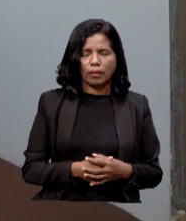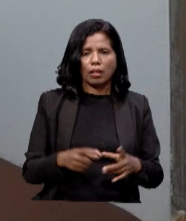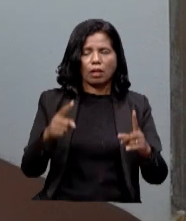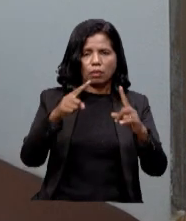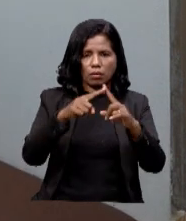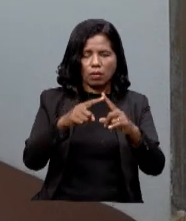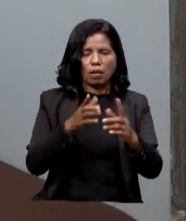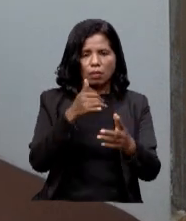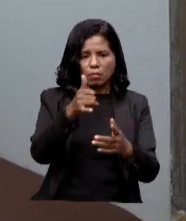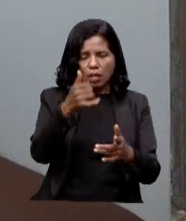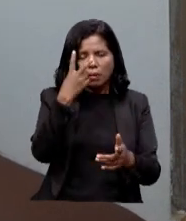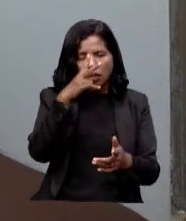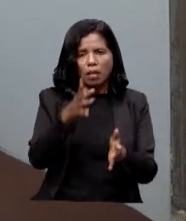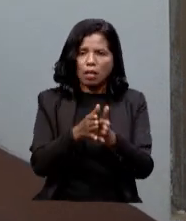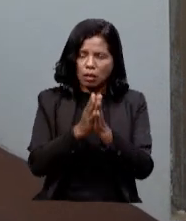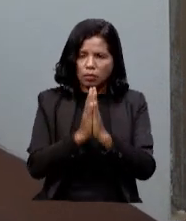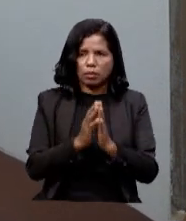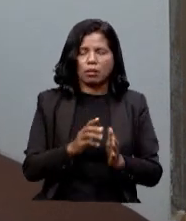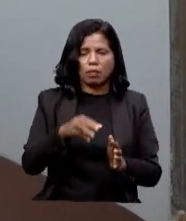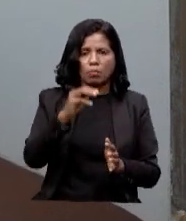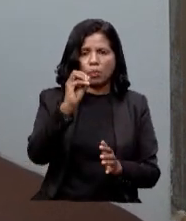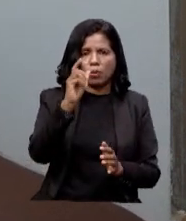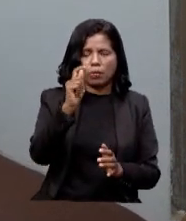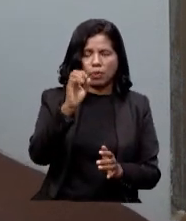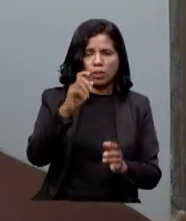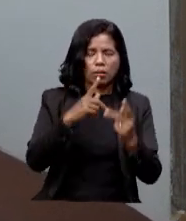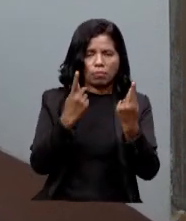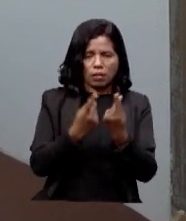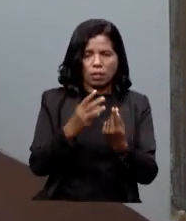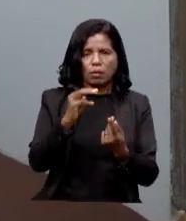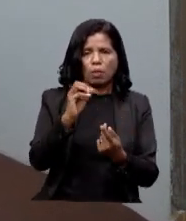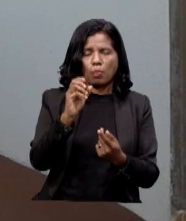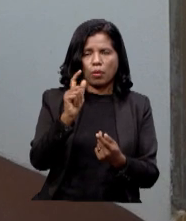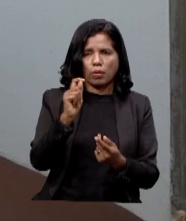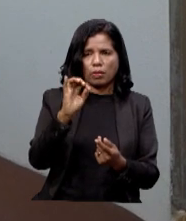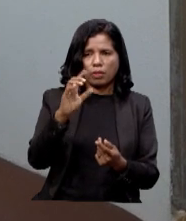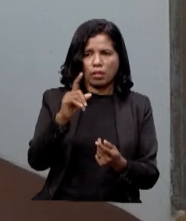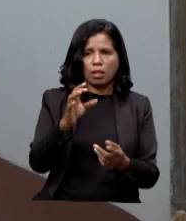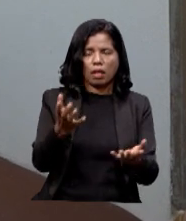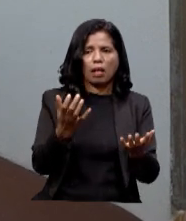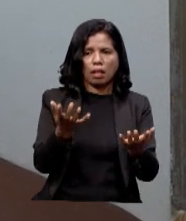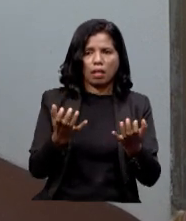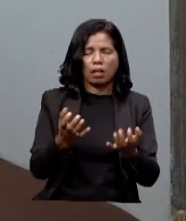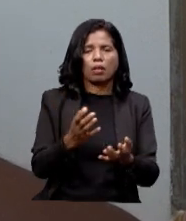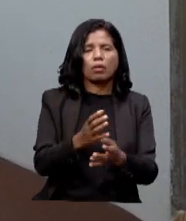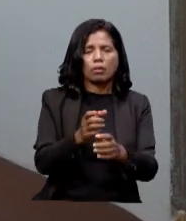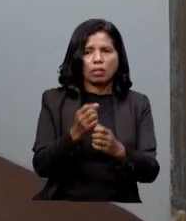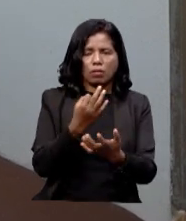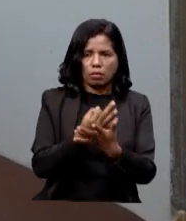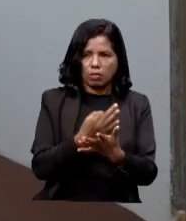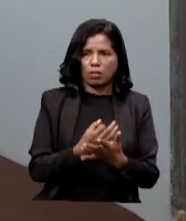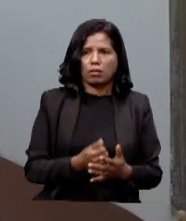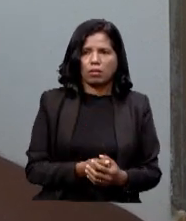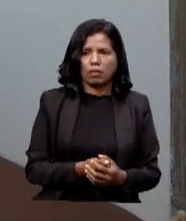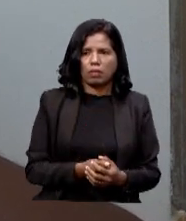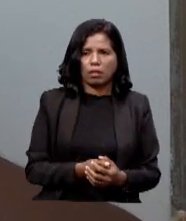kompanya mau kinian, hau tohen nebai hau hau mai hakar foto hau nosan, tam hau kona, tohen nebai mungkin